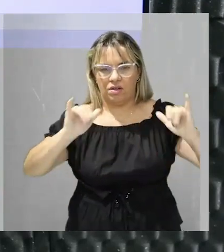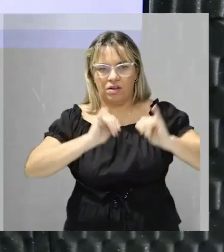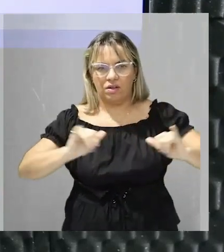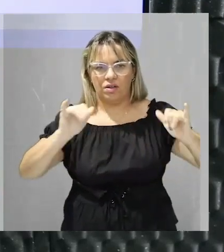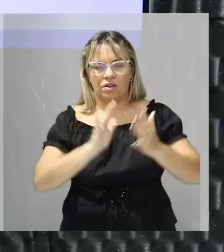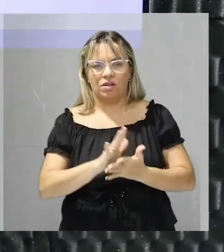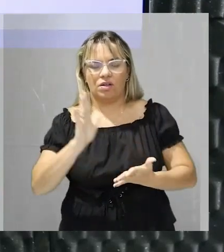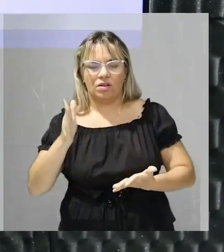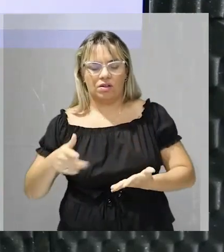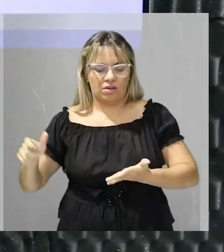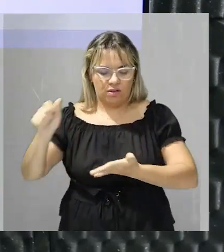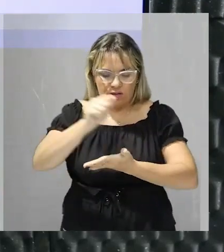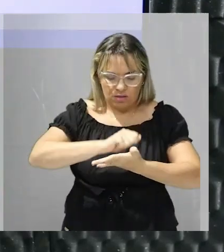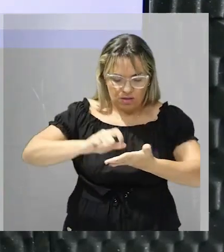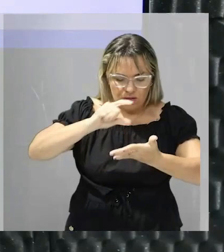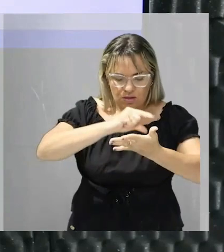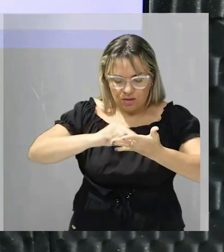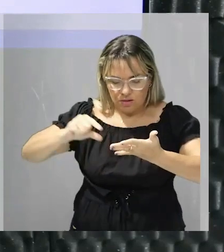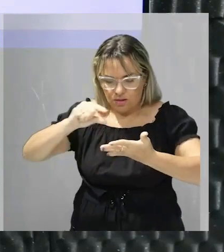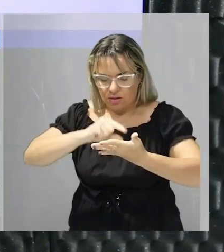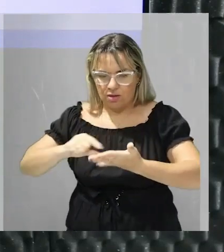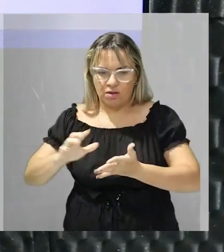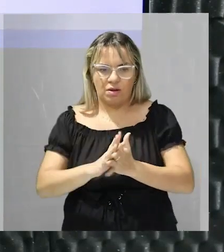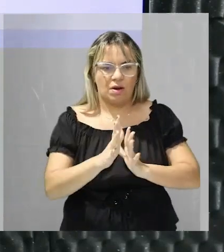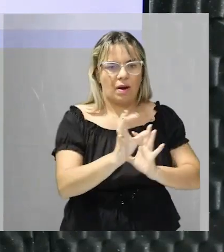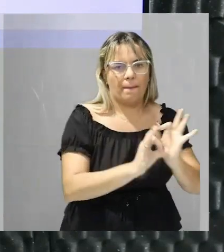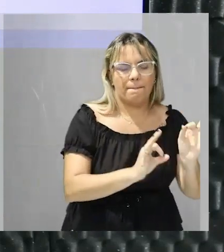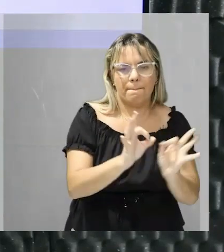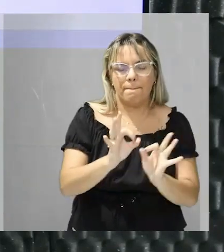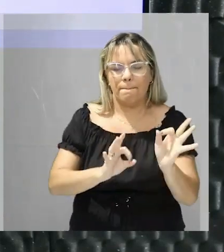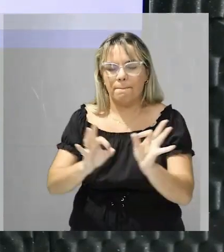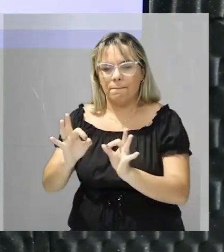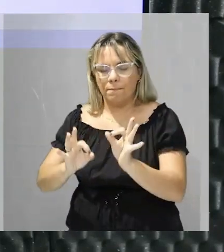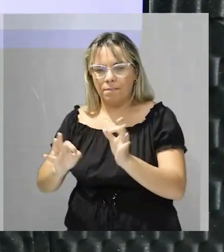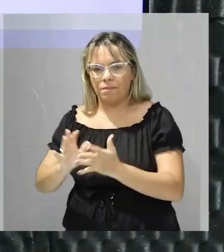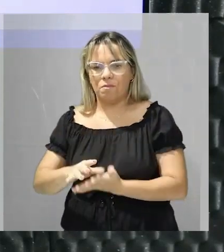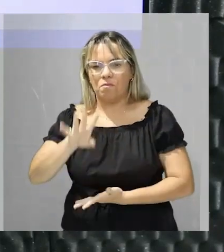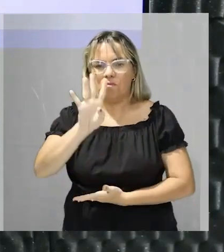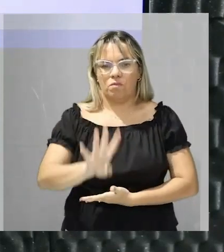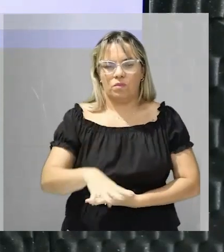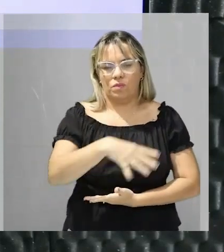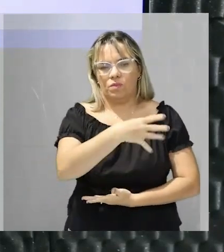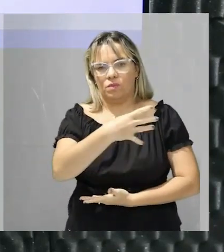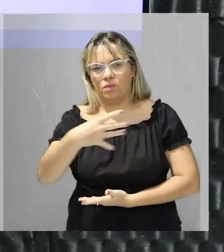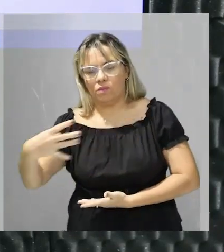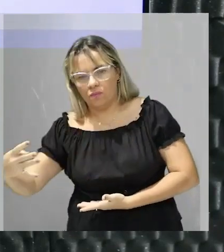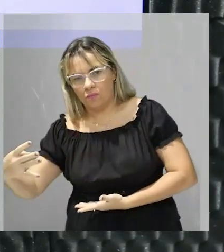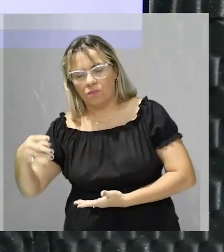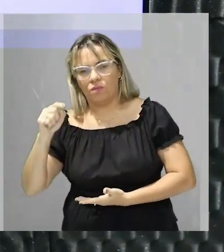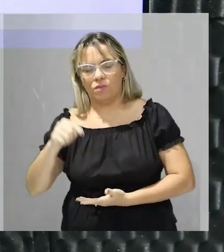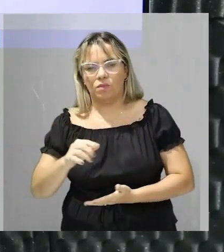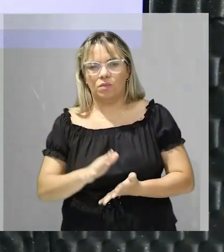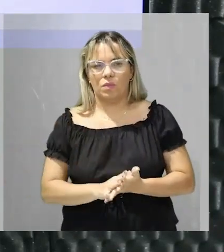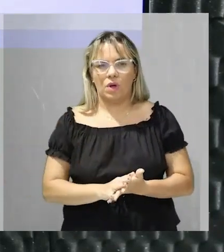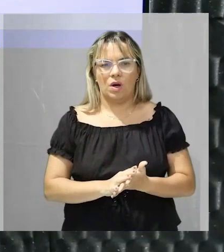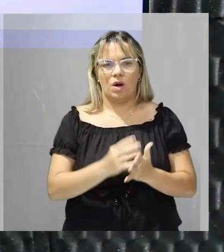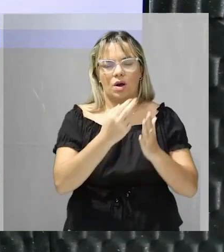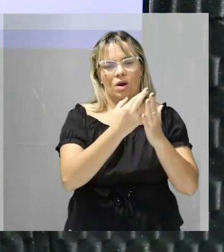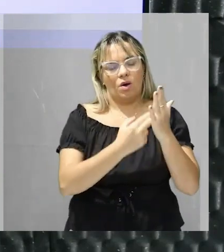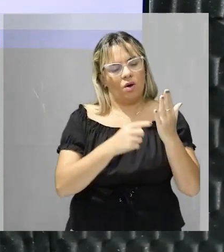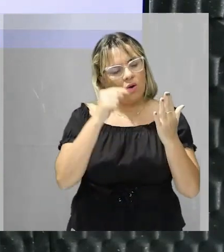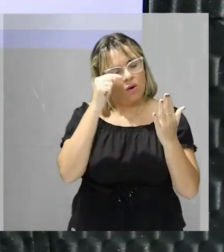no teu material aí vai grifando vai montando aí uma tabelinha um roteirinho para você identificar